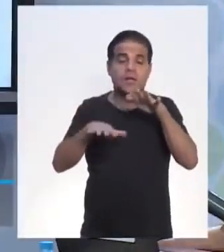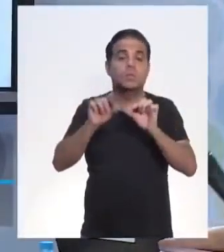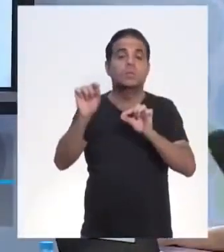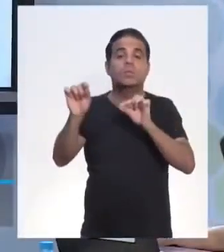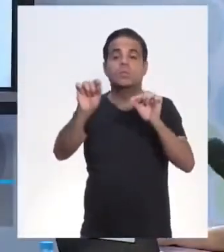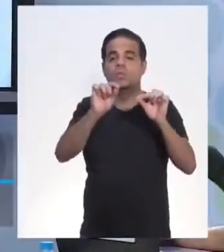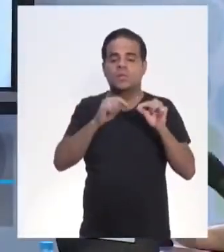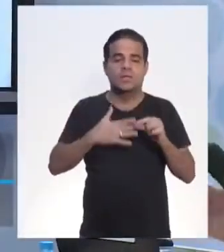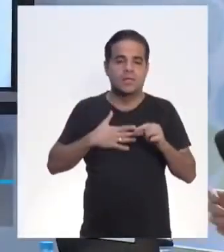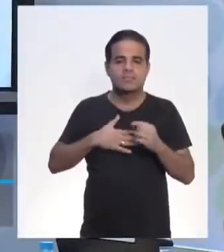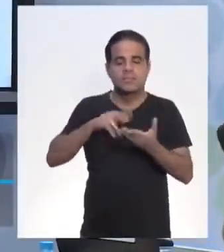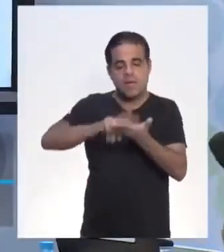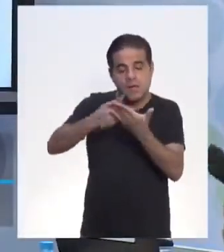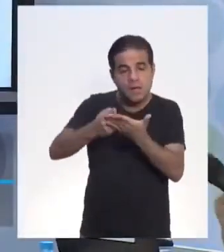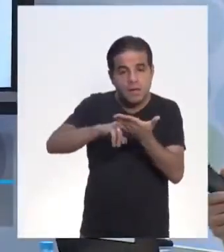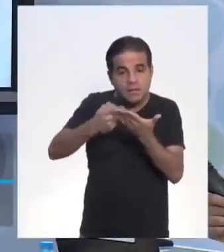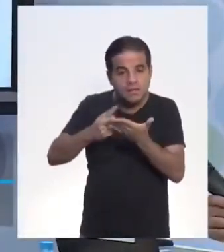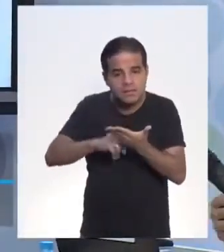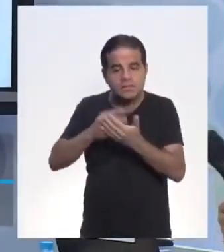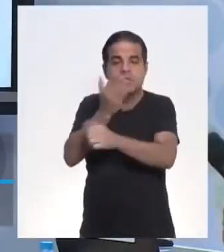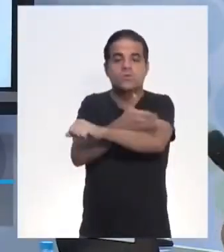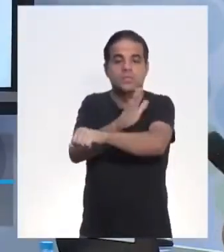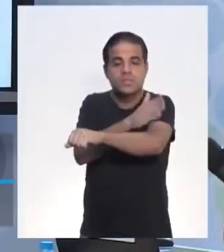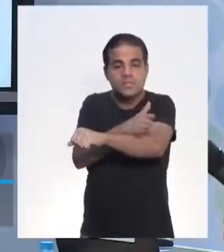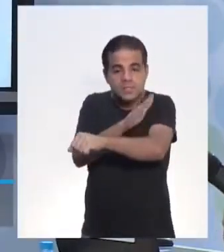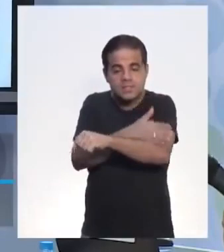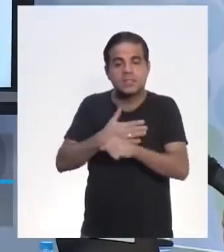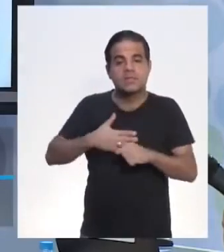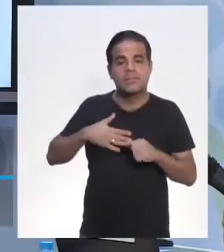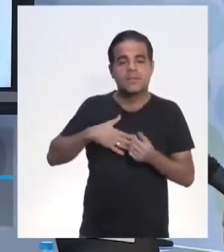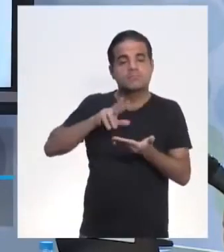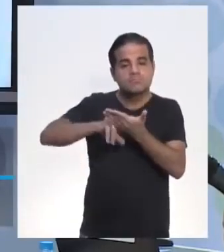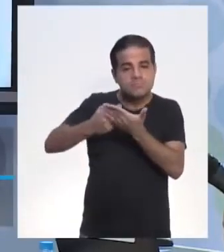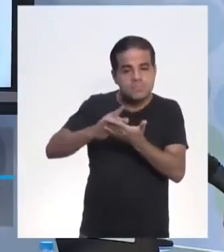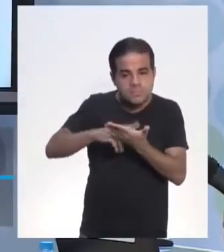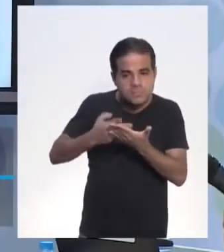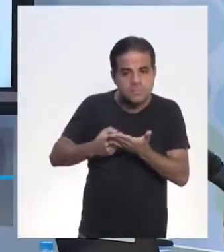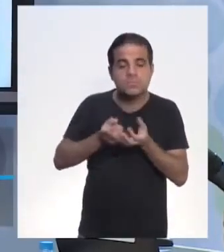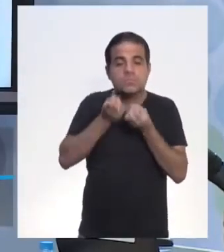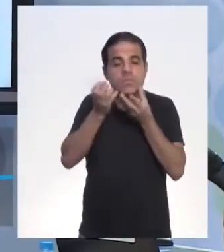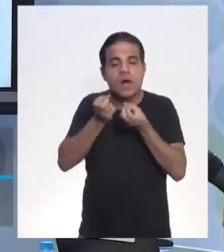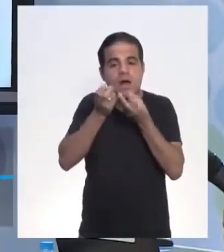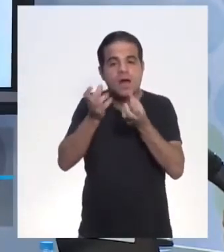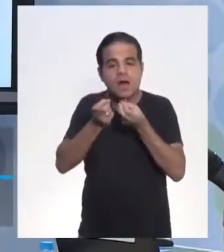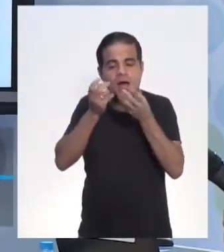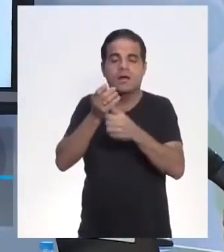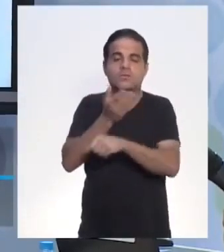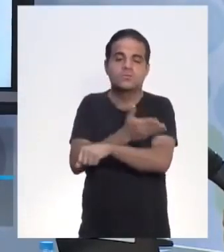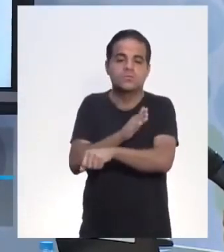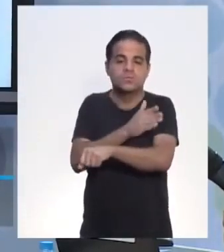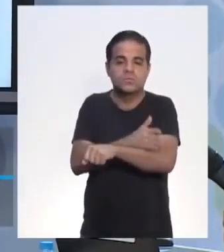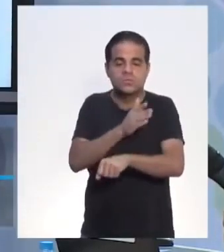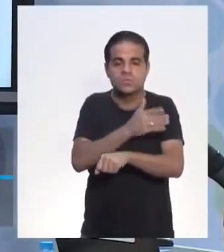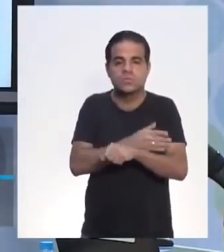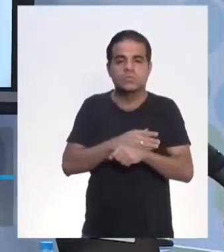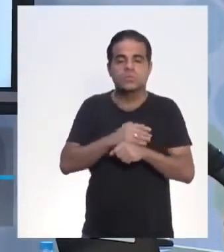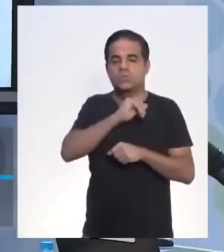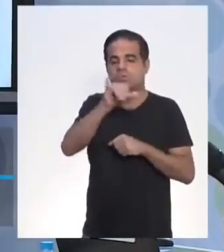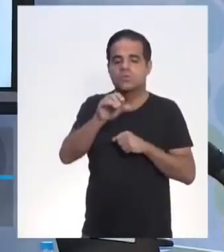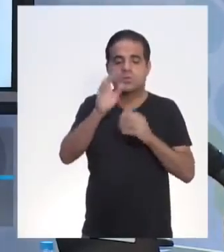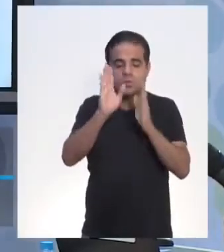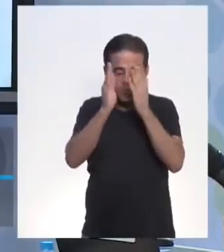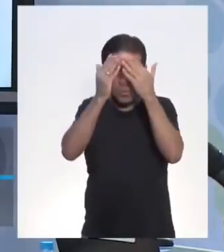do que da minha interpretação do exercício da minha interpretação dos dados do exercício como